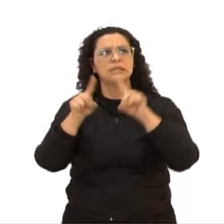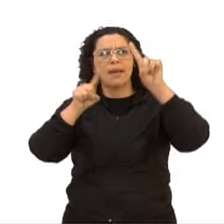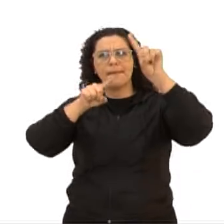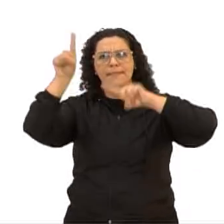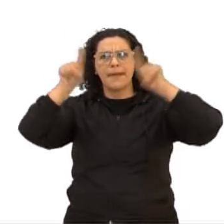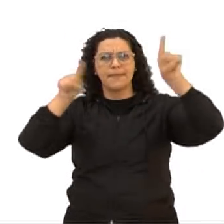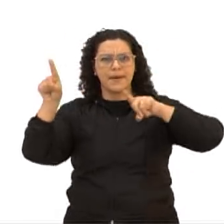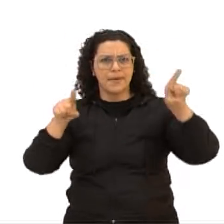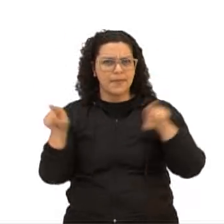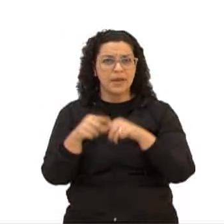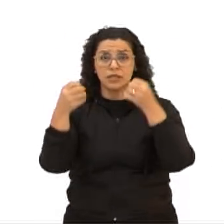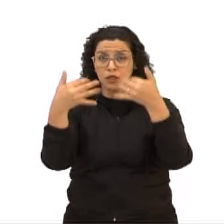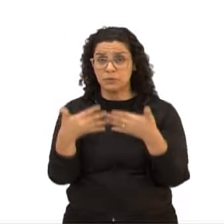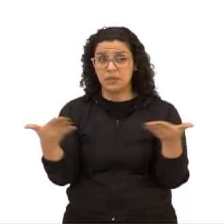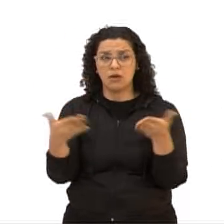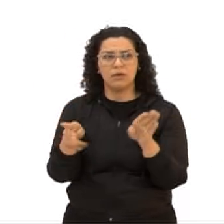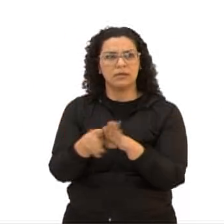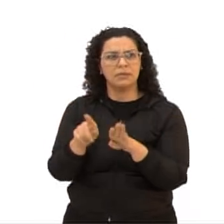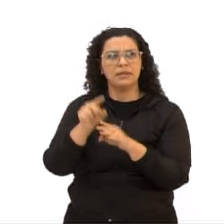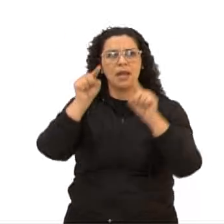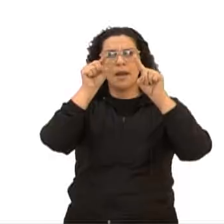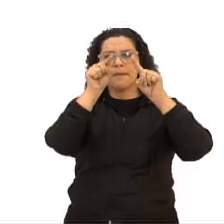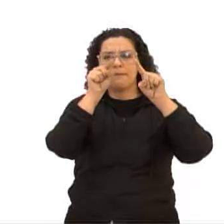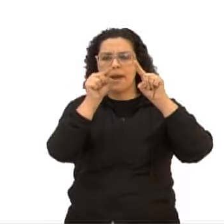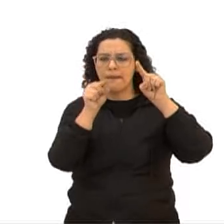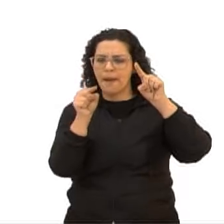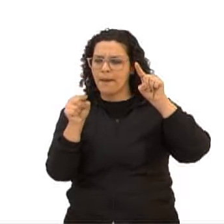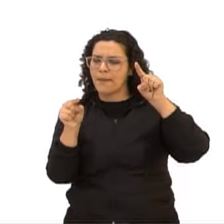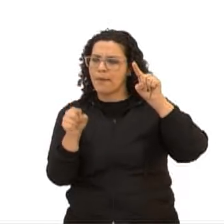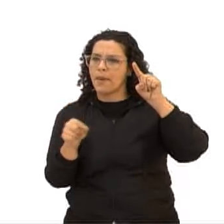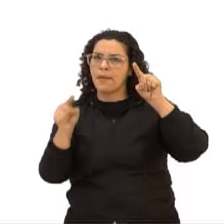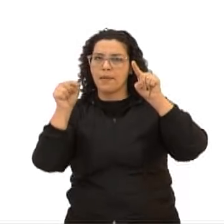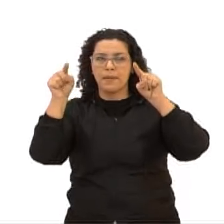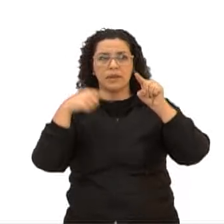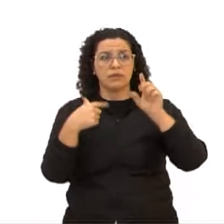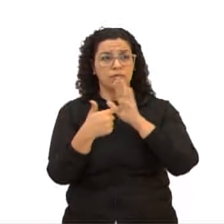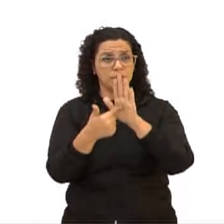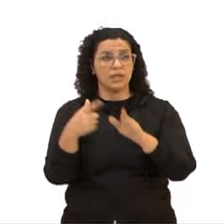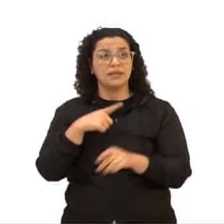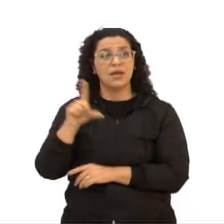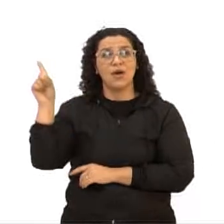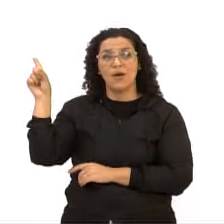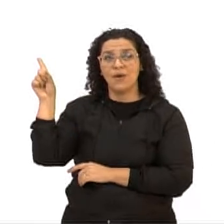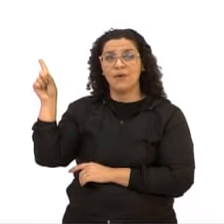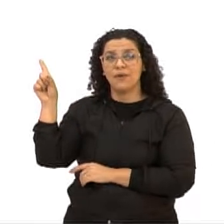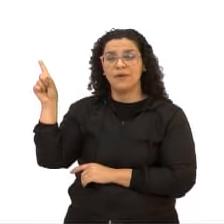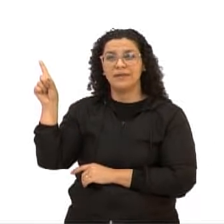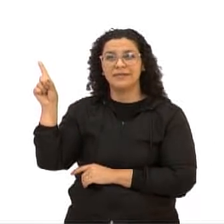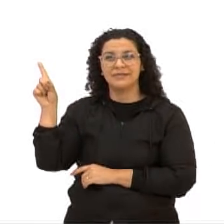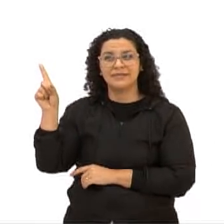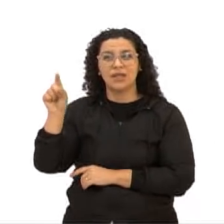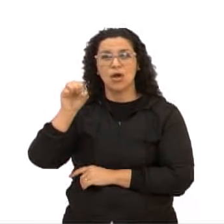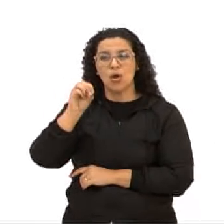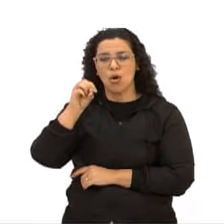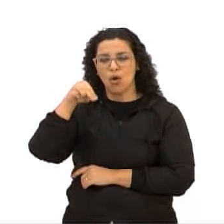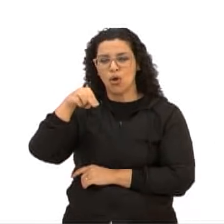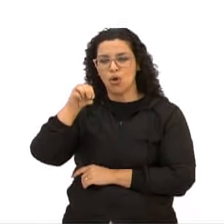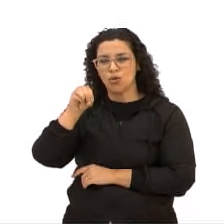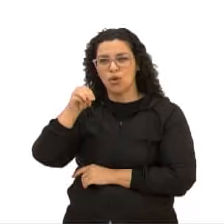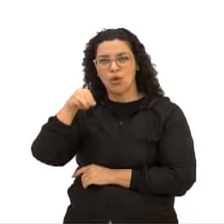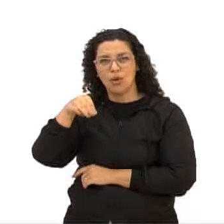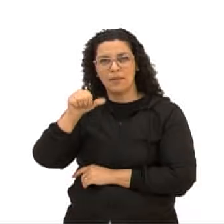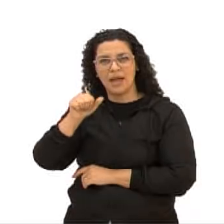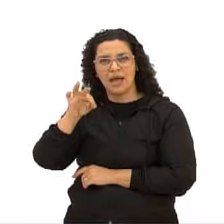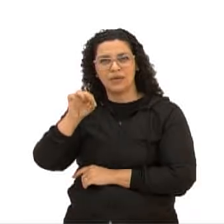Que é exatamente com isso que eu falei para vocês, ó, tá? Os tracejados, fininhos e tudo. Nós vamos ver também aqui, ó, então, as onomatopeias, tá? Que são, então,